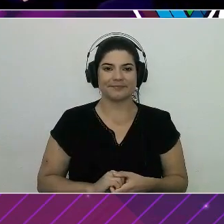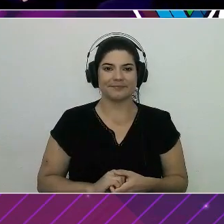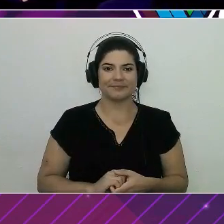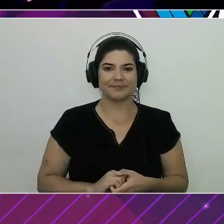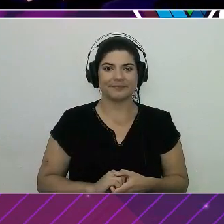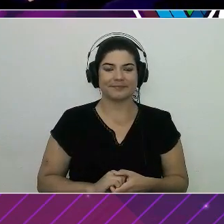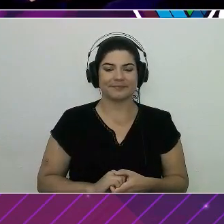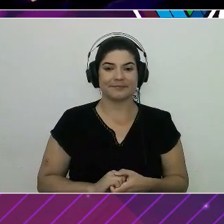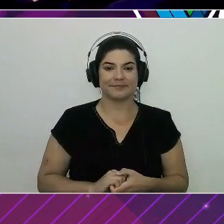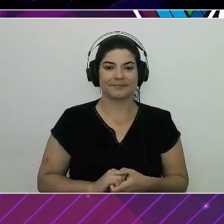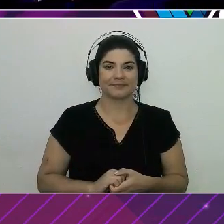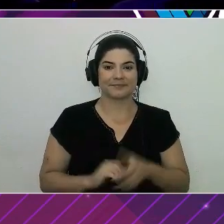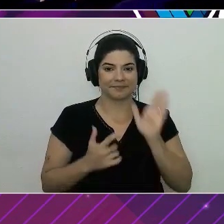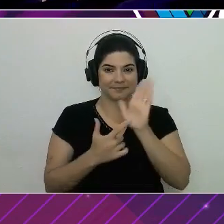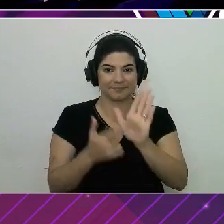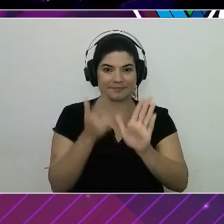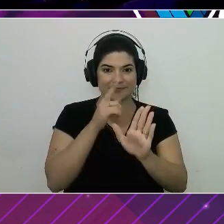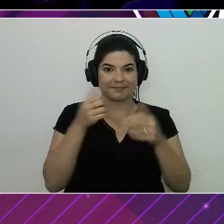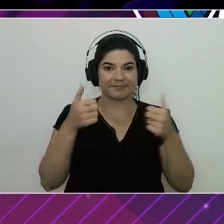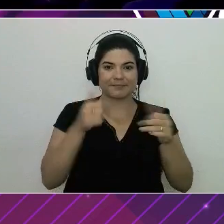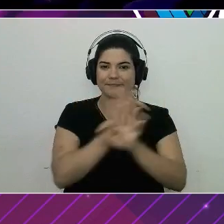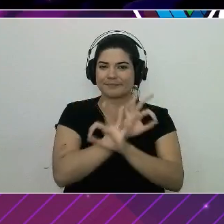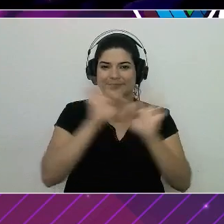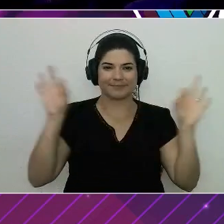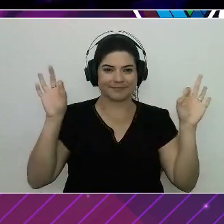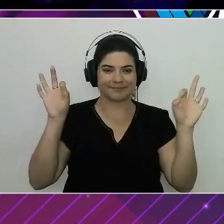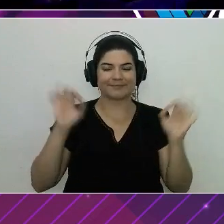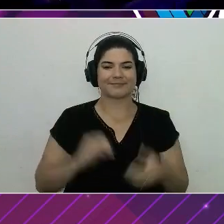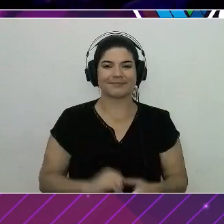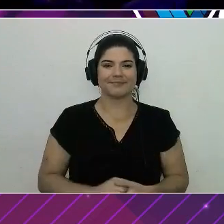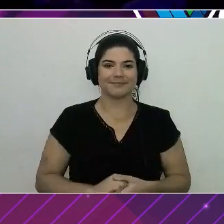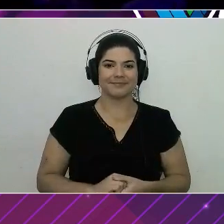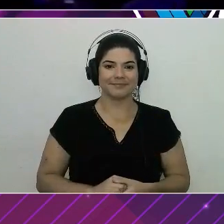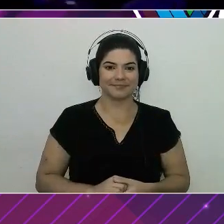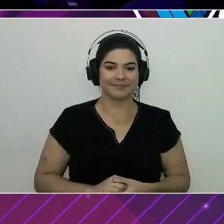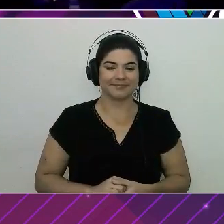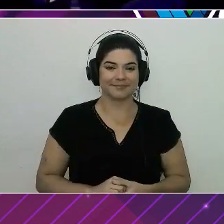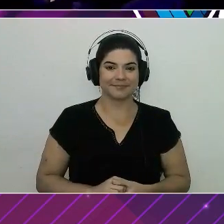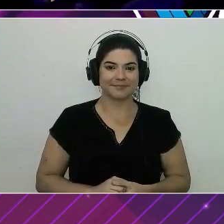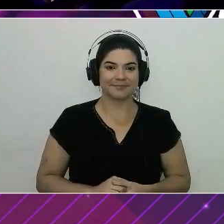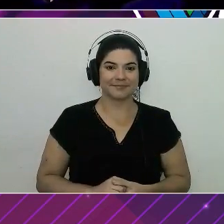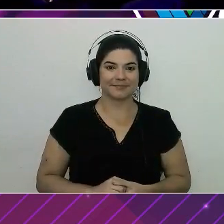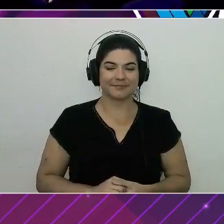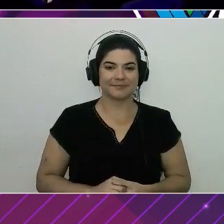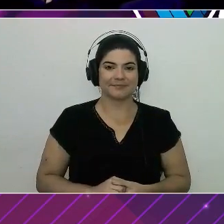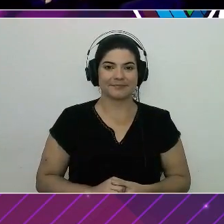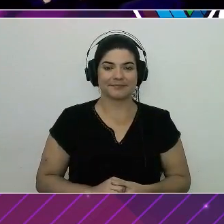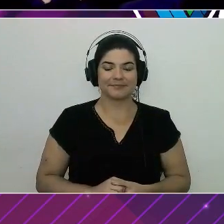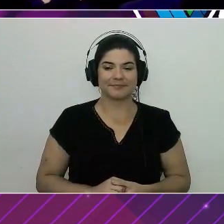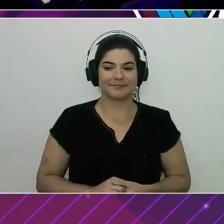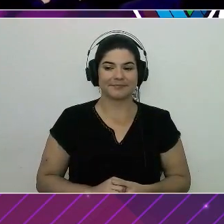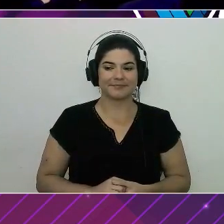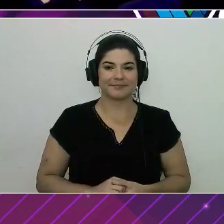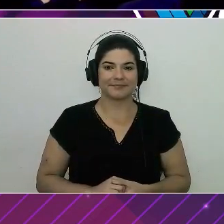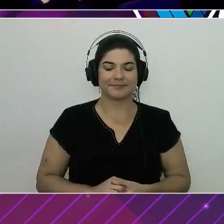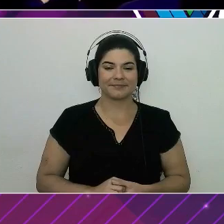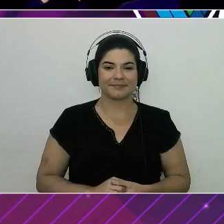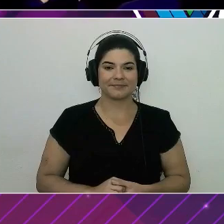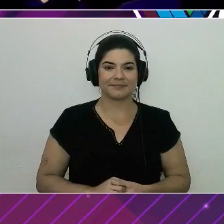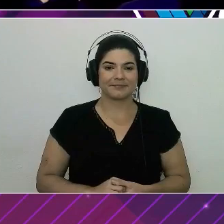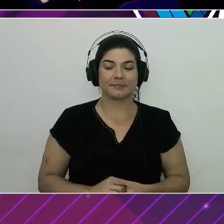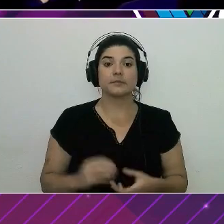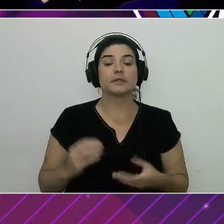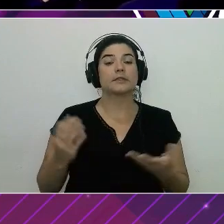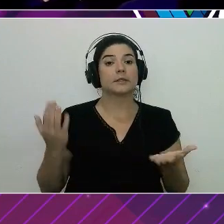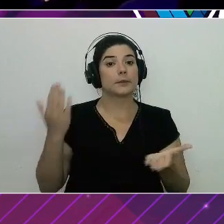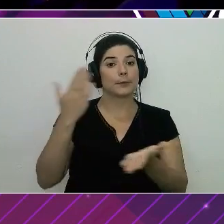tá apresentando. Ótimo. Tá. Momentos de drama? Mas, então, começando a